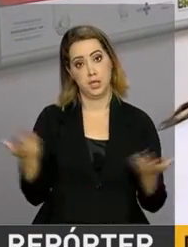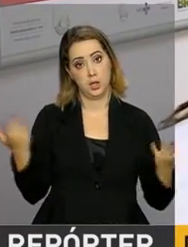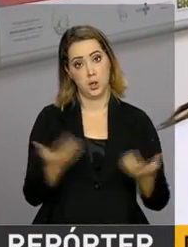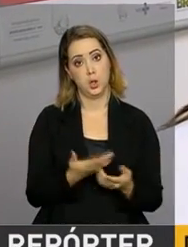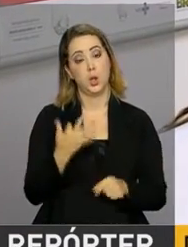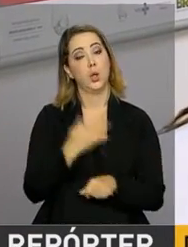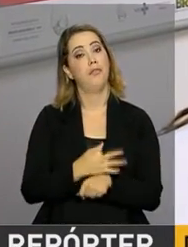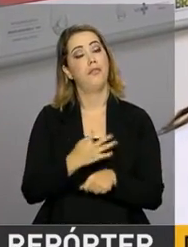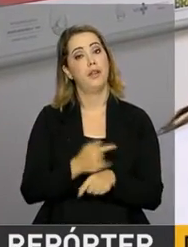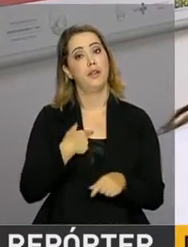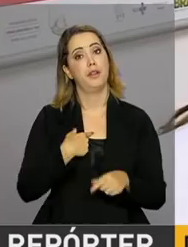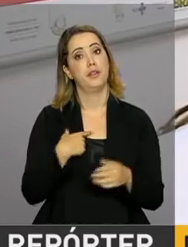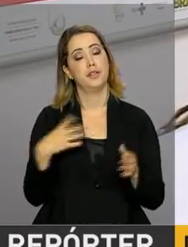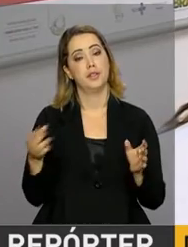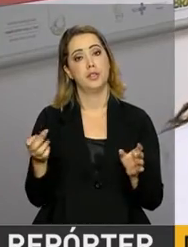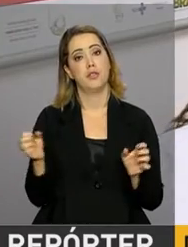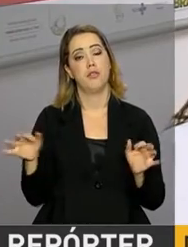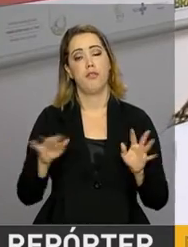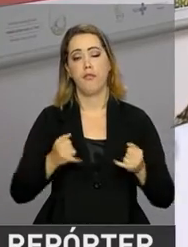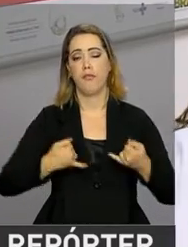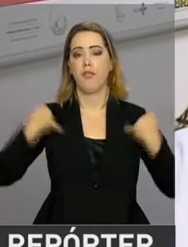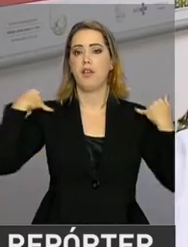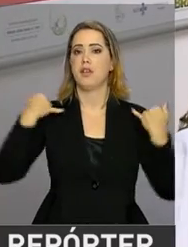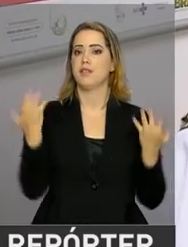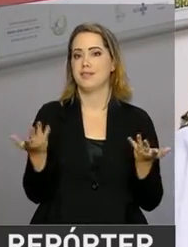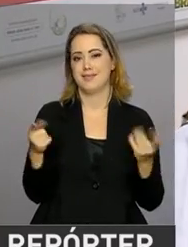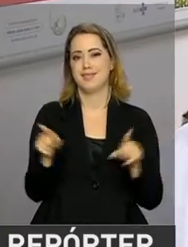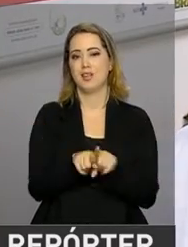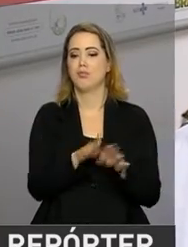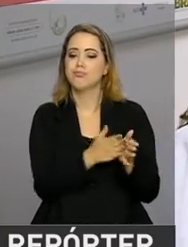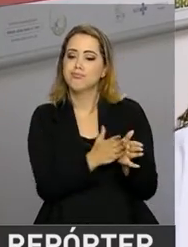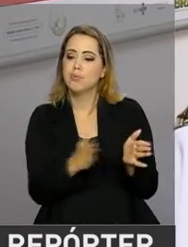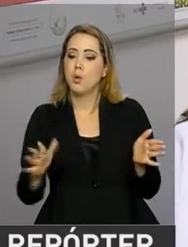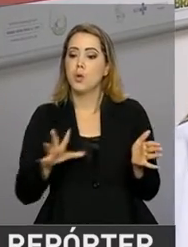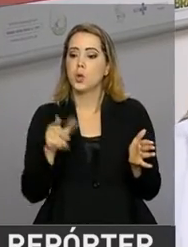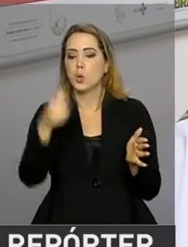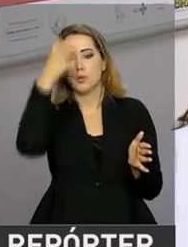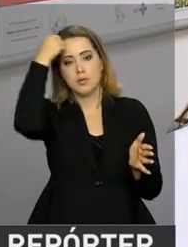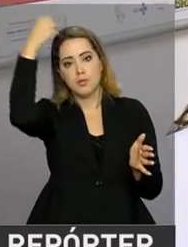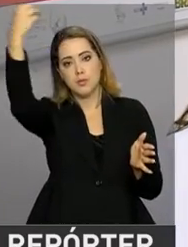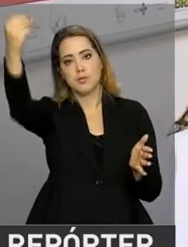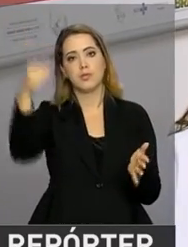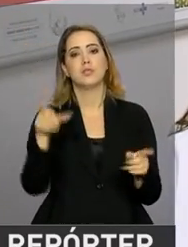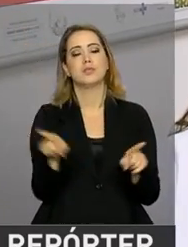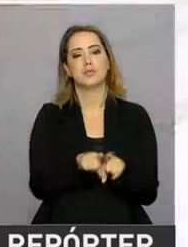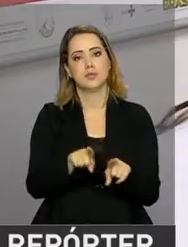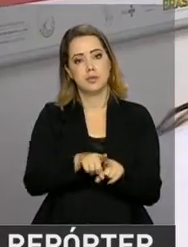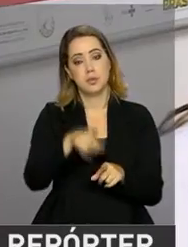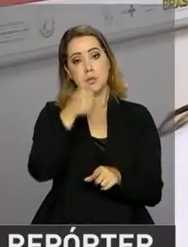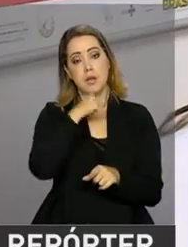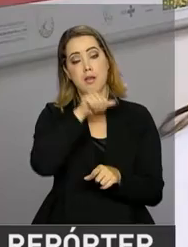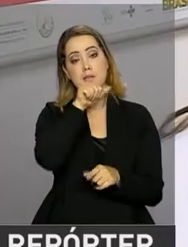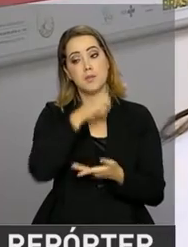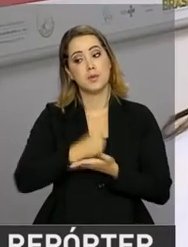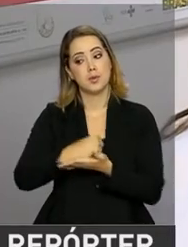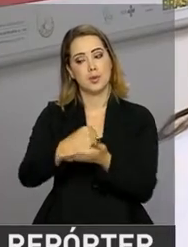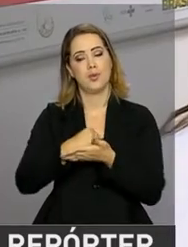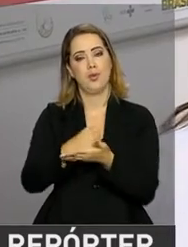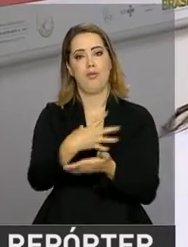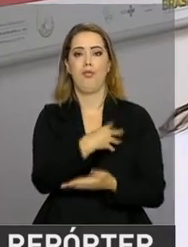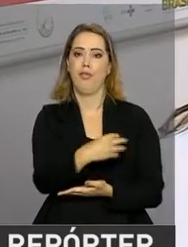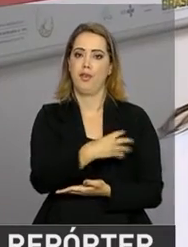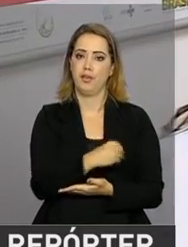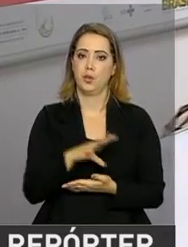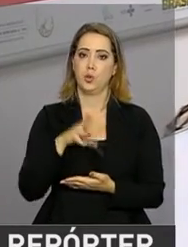e mais próximo tema carnaval como é que todo mundo viaja inclusive nossas mães doadoras é um problema a nível